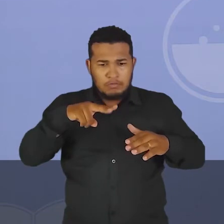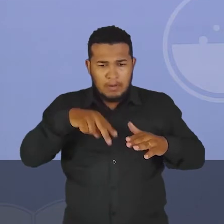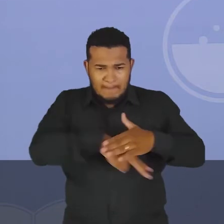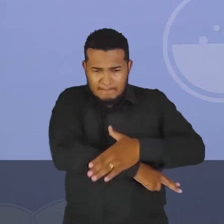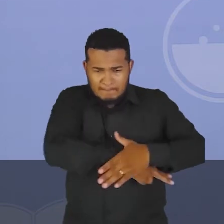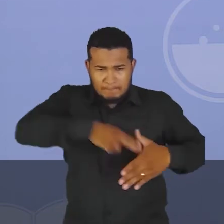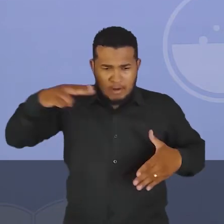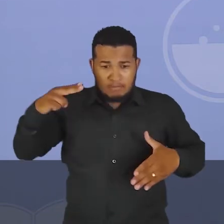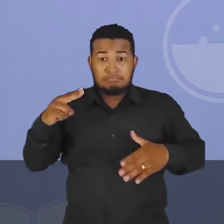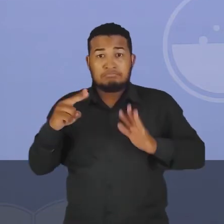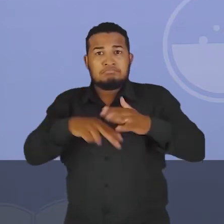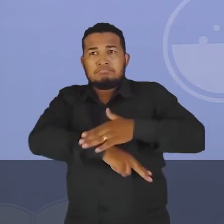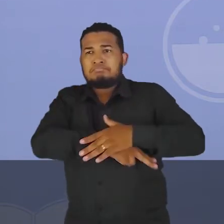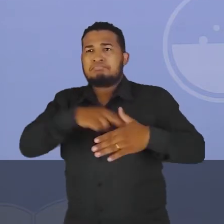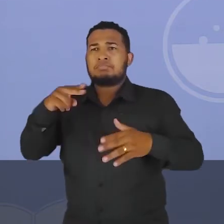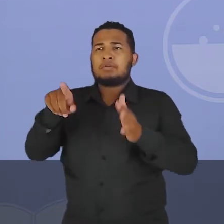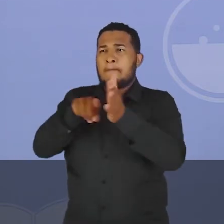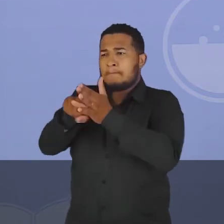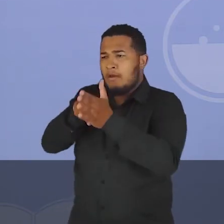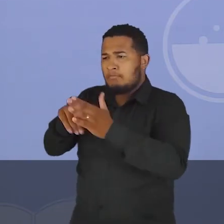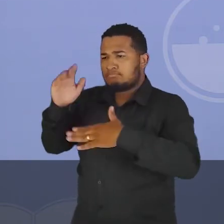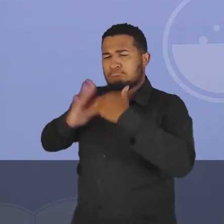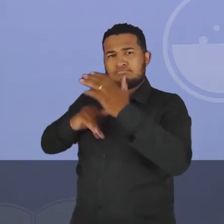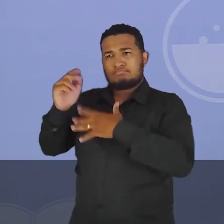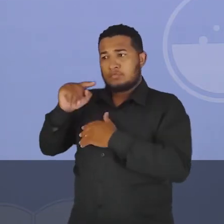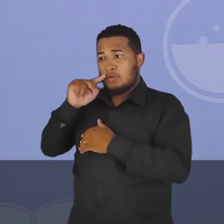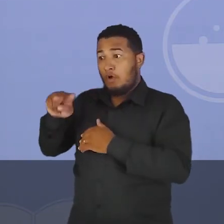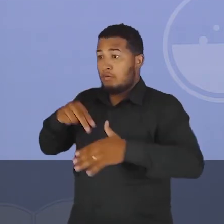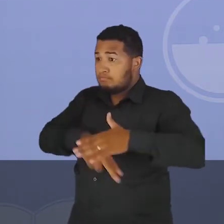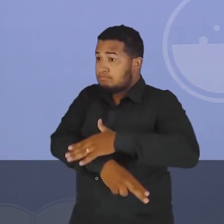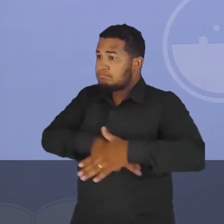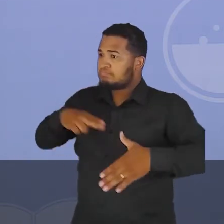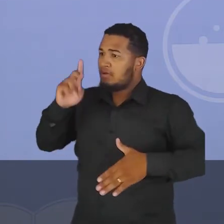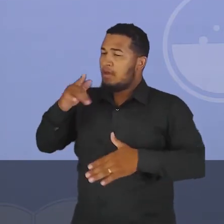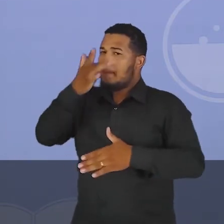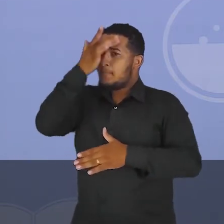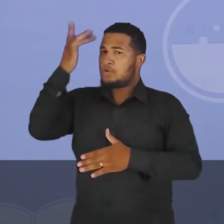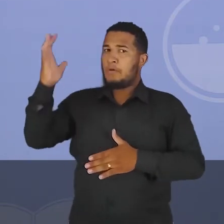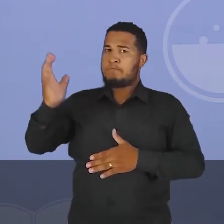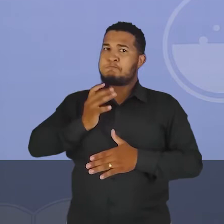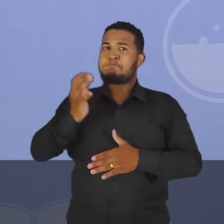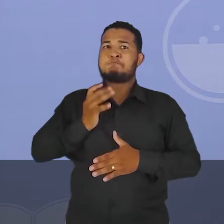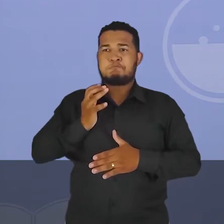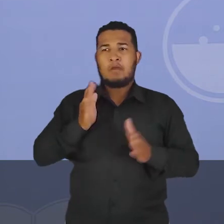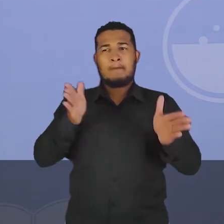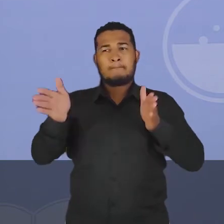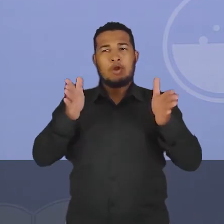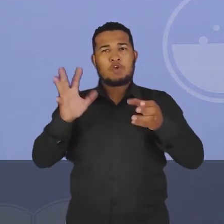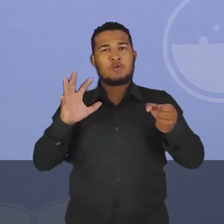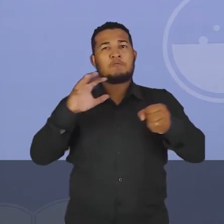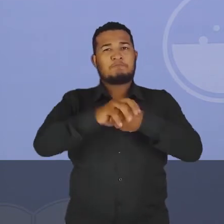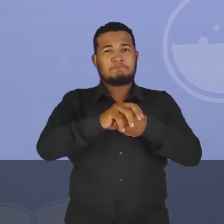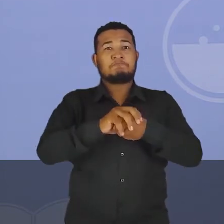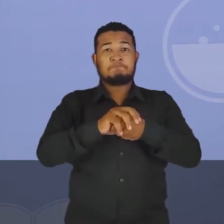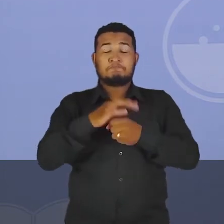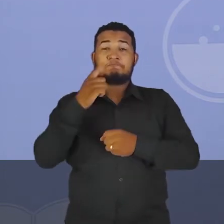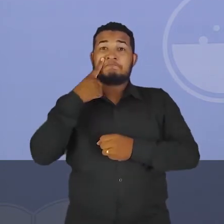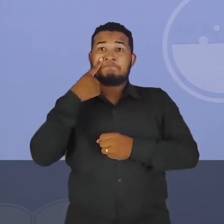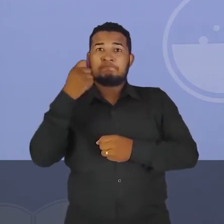e eles entendem que era uma espada de um nobre no período colonial. Olha que interessante a gente ter esse